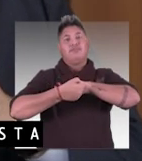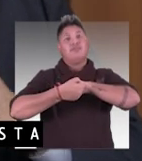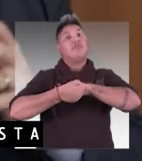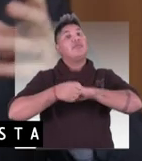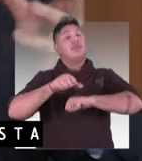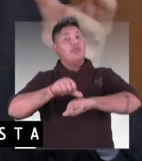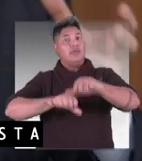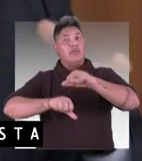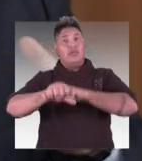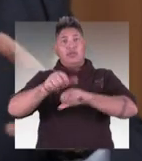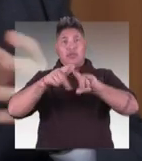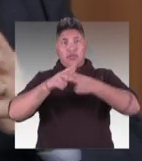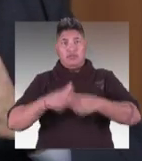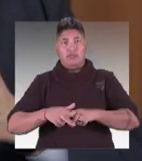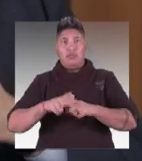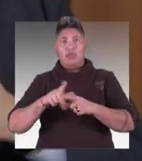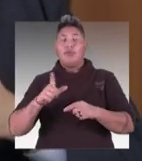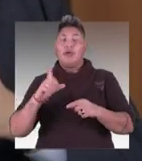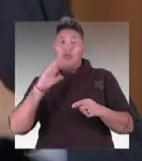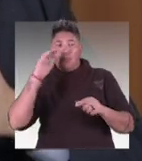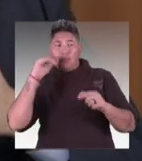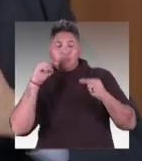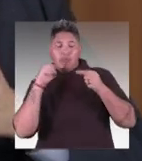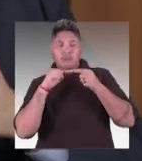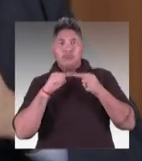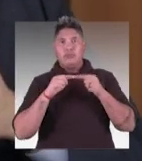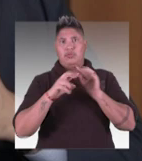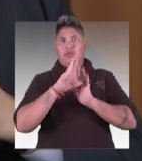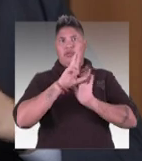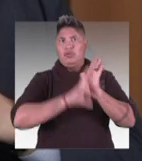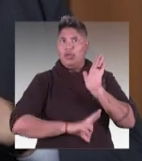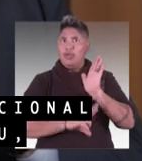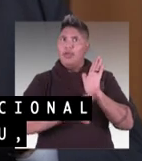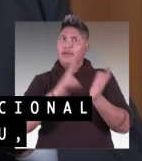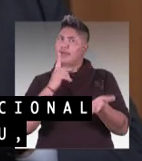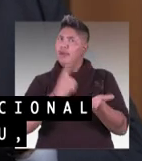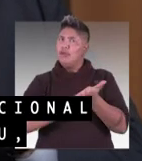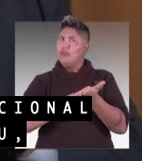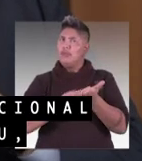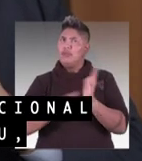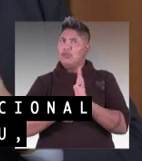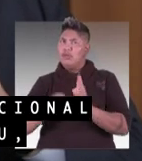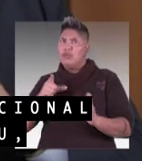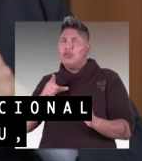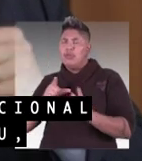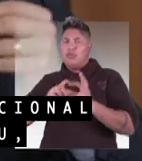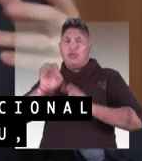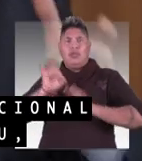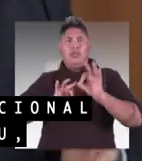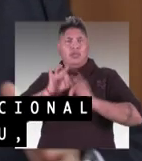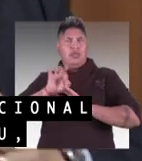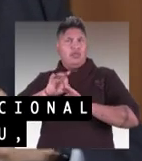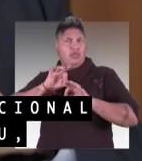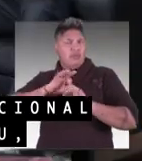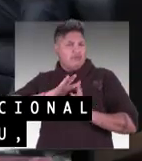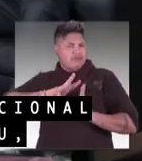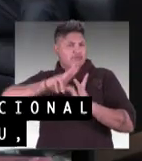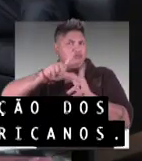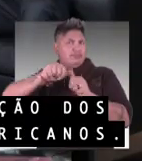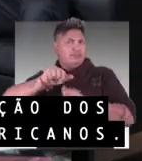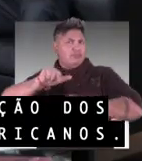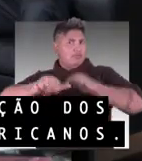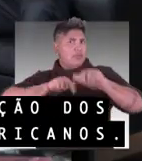reforma trabalhista aos preceitos das convenções da Organização Internacional do Trabalho, da ONU,